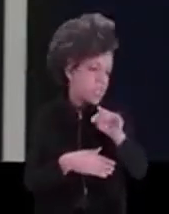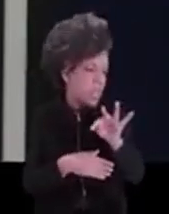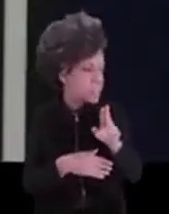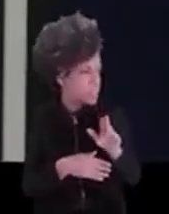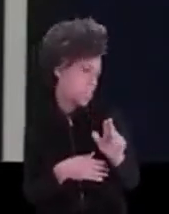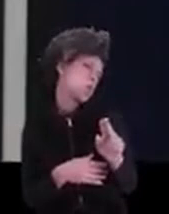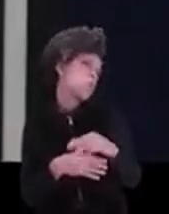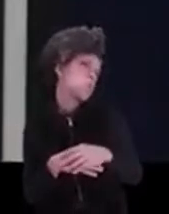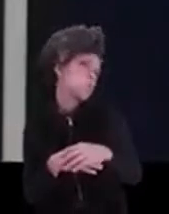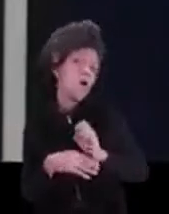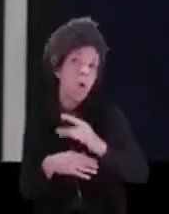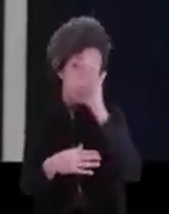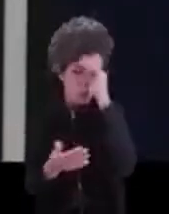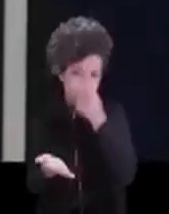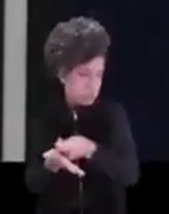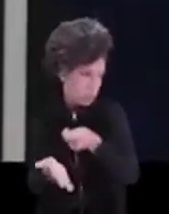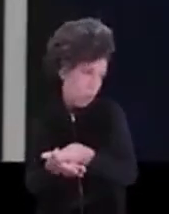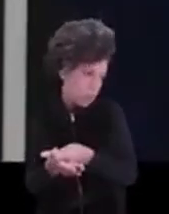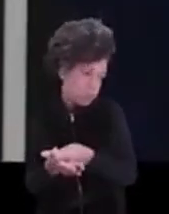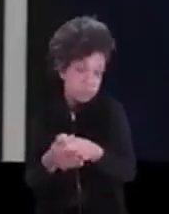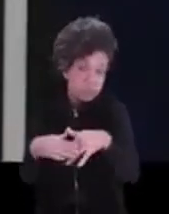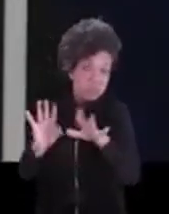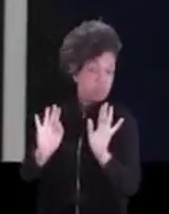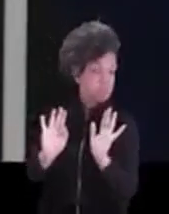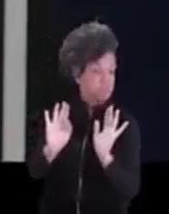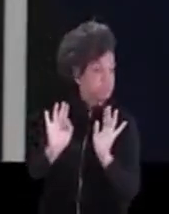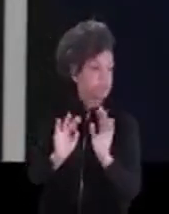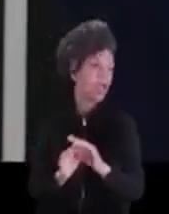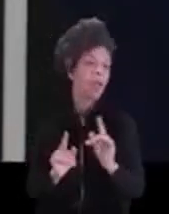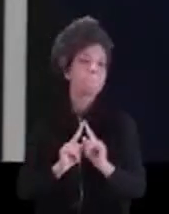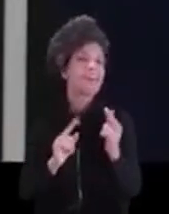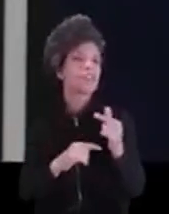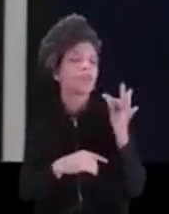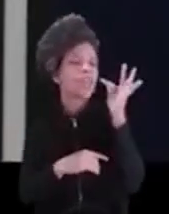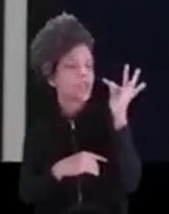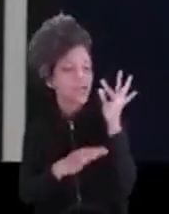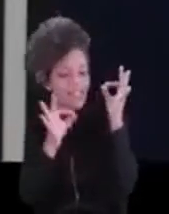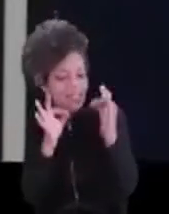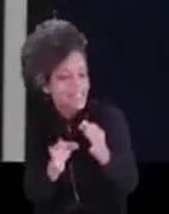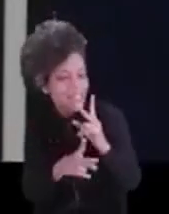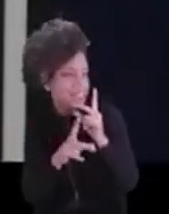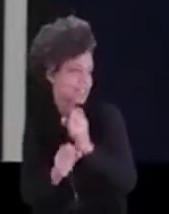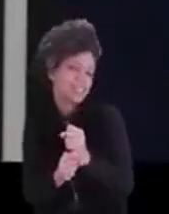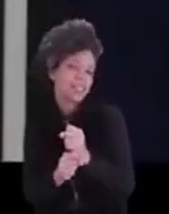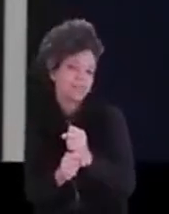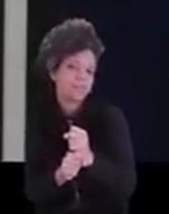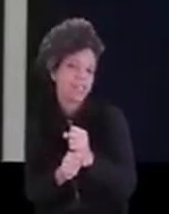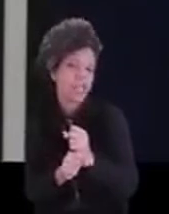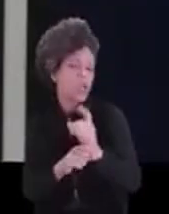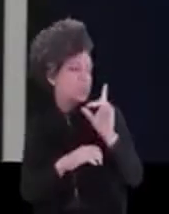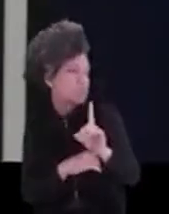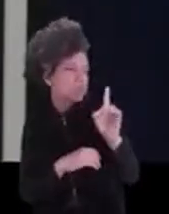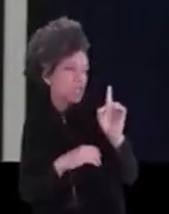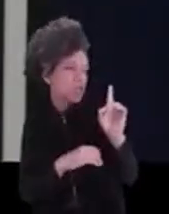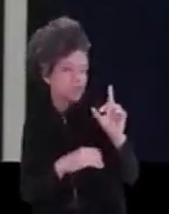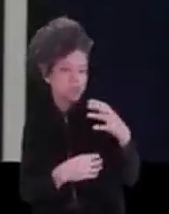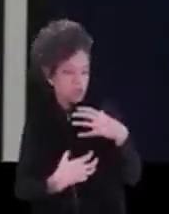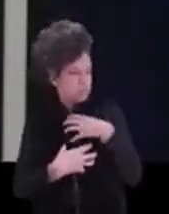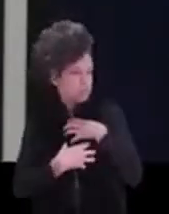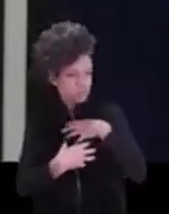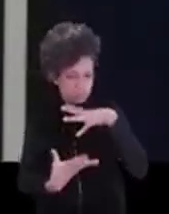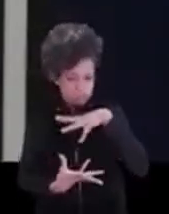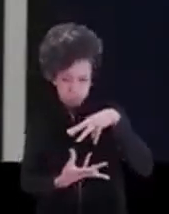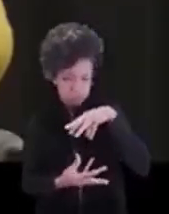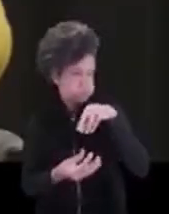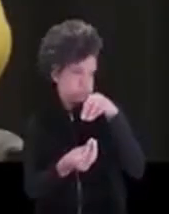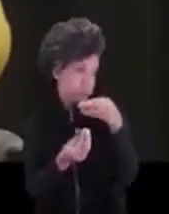aquele outro que sala agnósticos anos sem e tal mas eles vão pegar uma crença muito forte num Deus Não Ceda de que